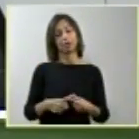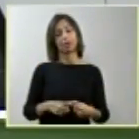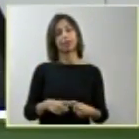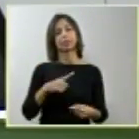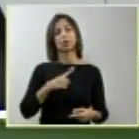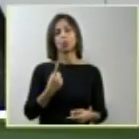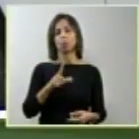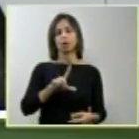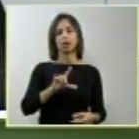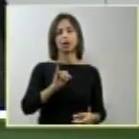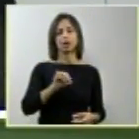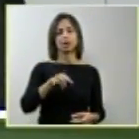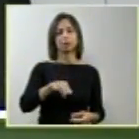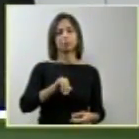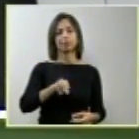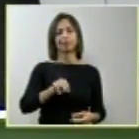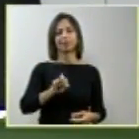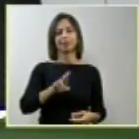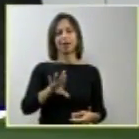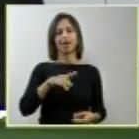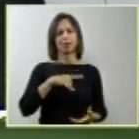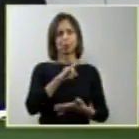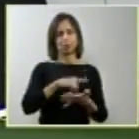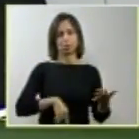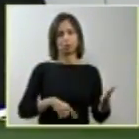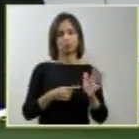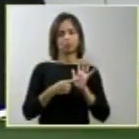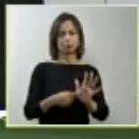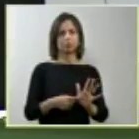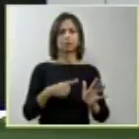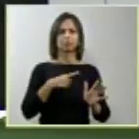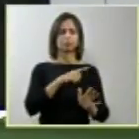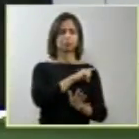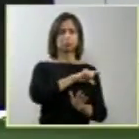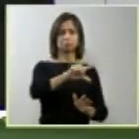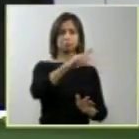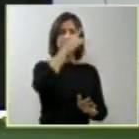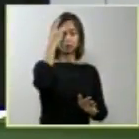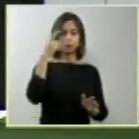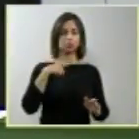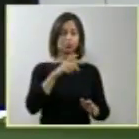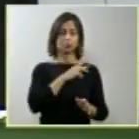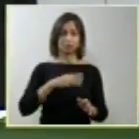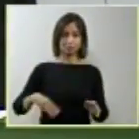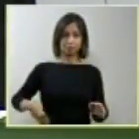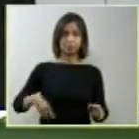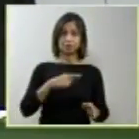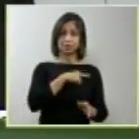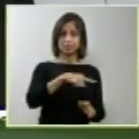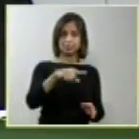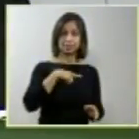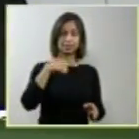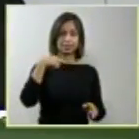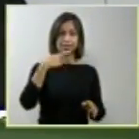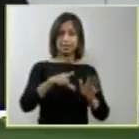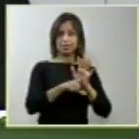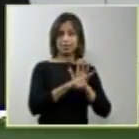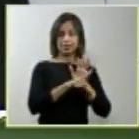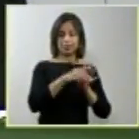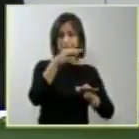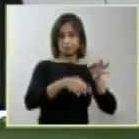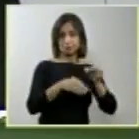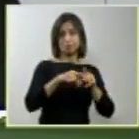que implementei, ela se fez ao mundo jurídico no campo precário e efêmero. Foi uma